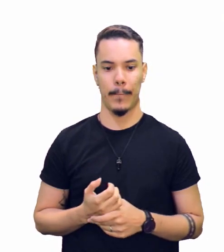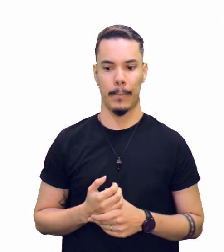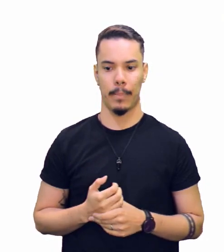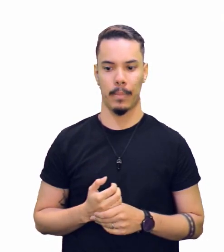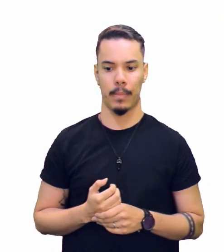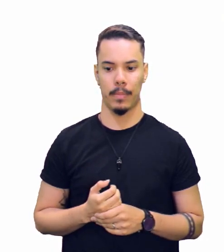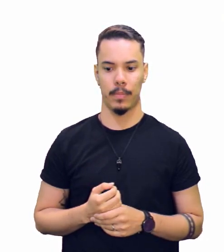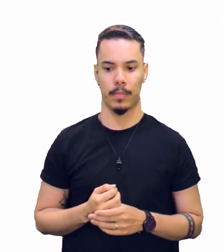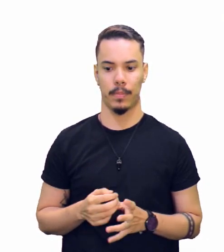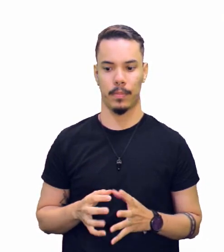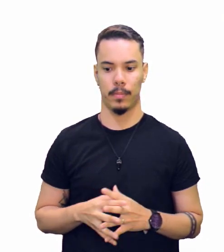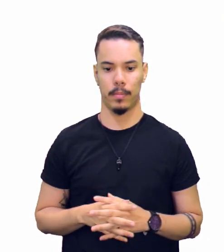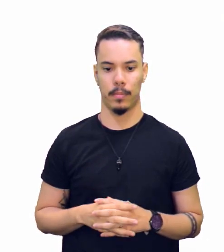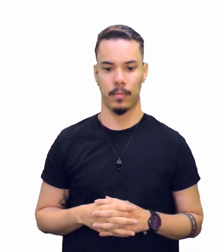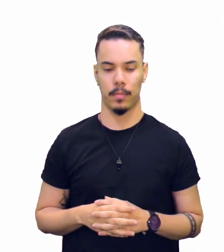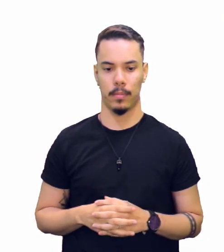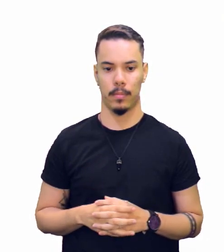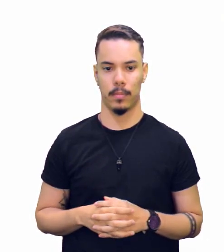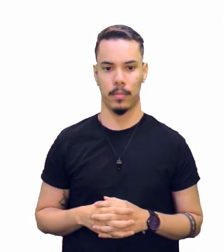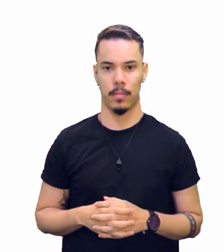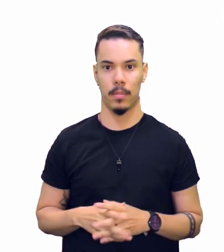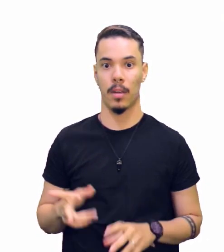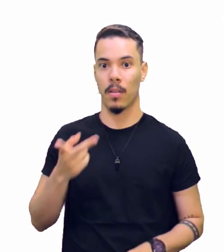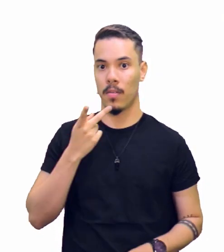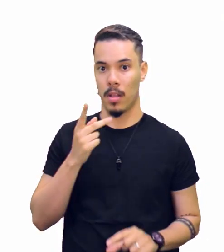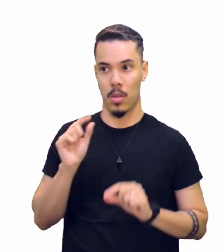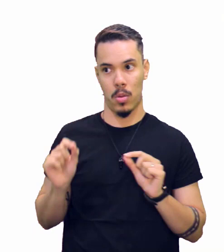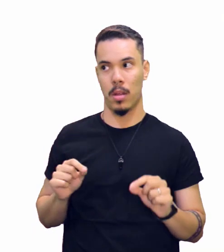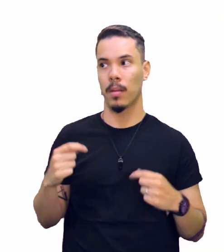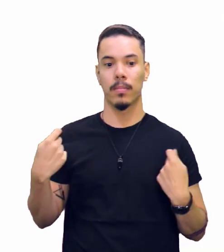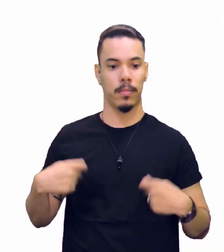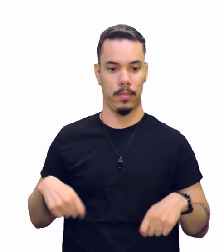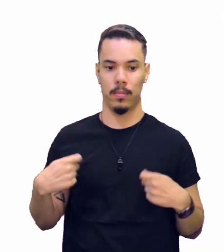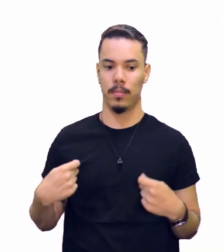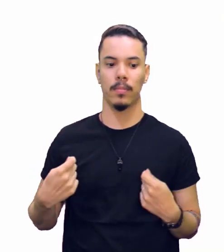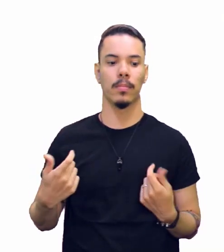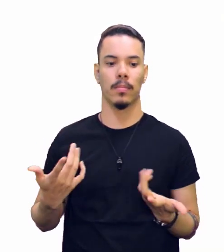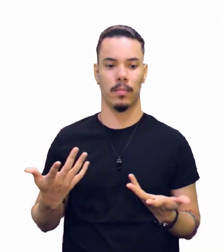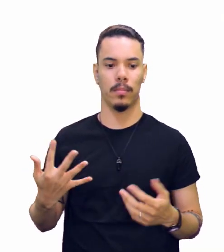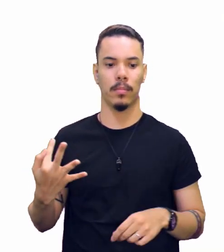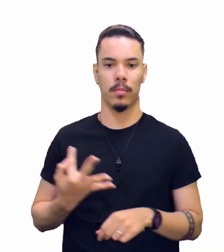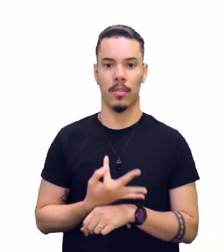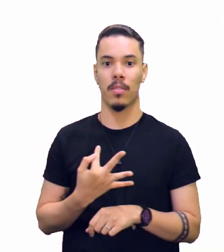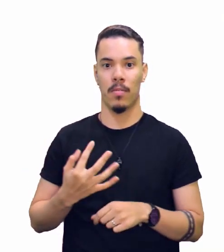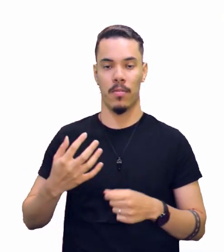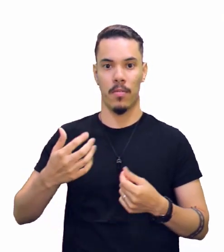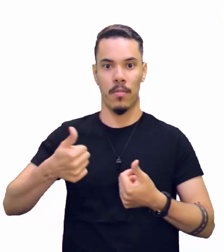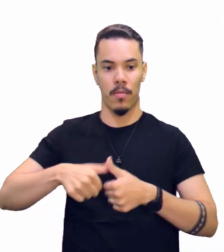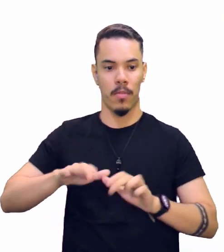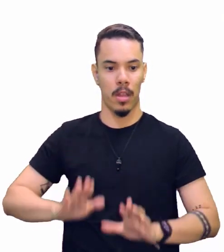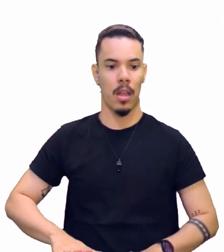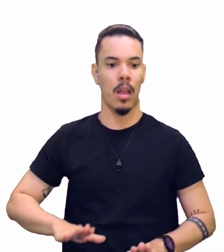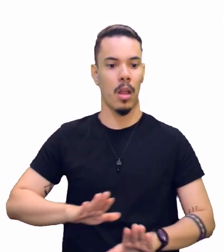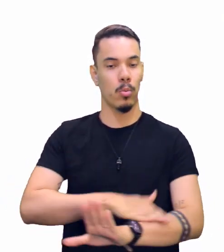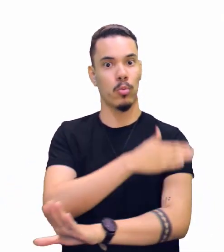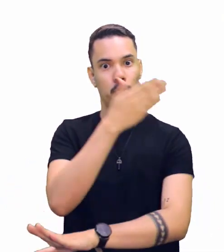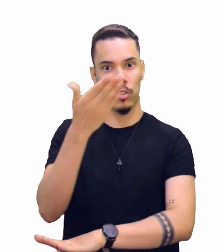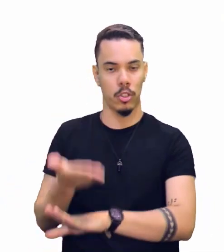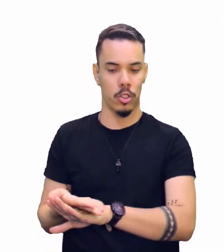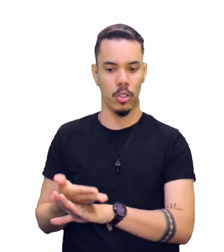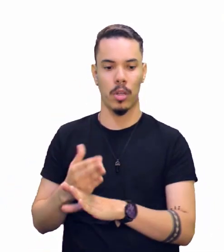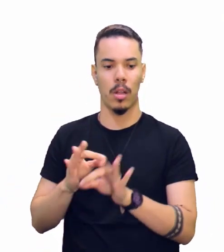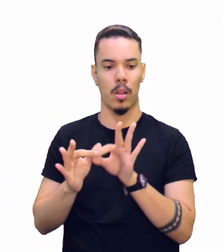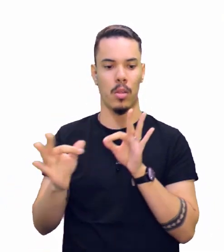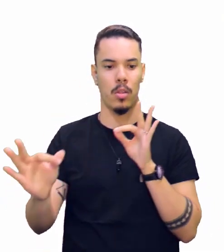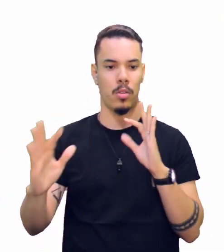them Olha só que coisa então Ele diz que é suficiente para ele passar um dia longe da da